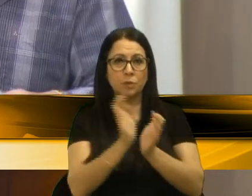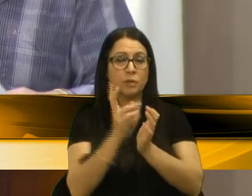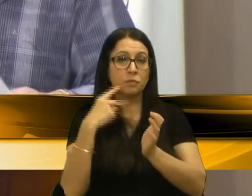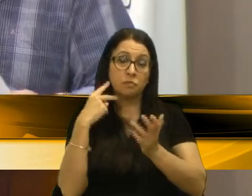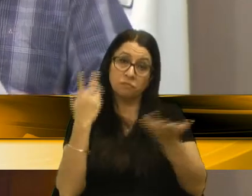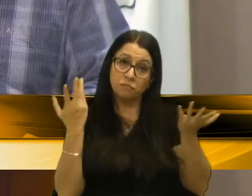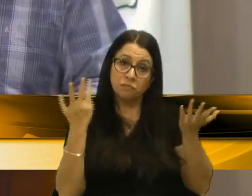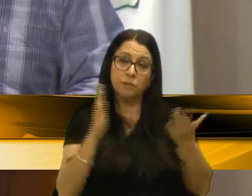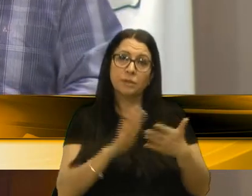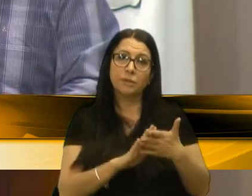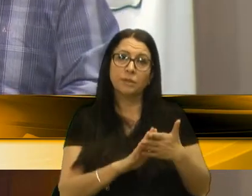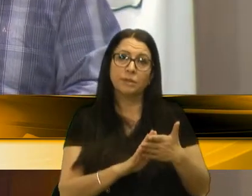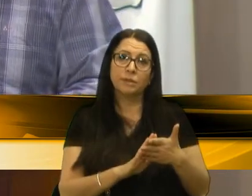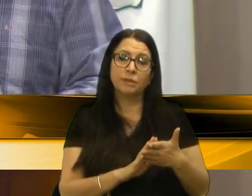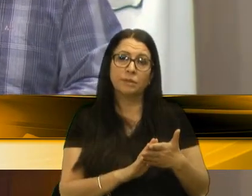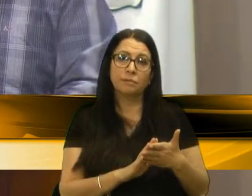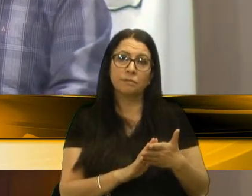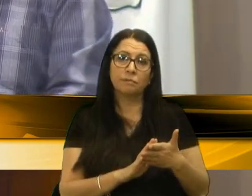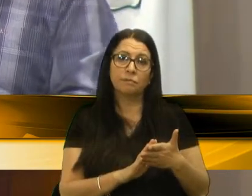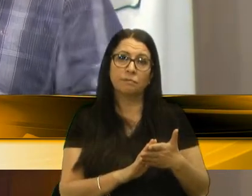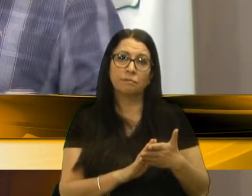que estamos